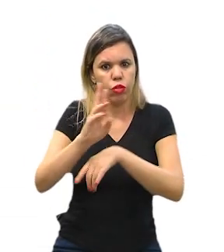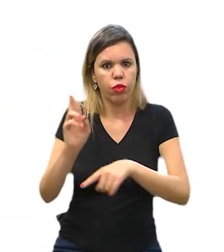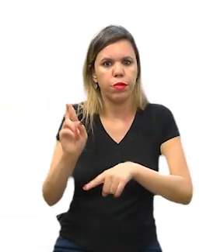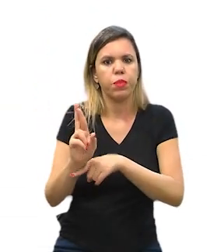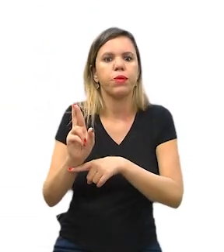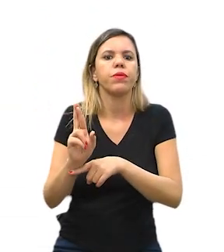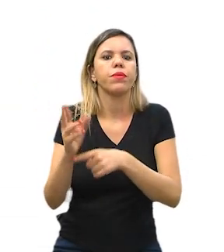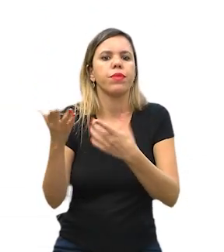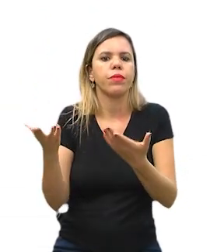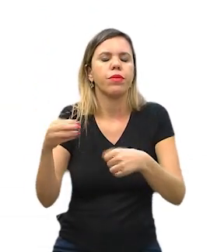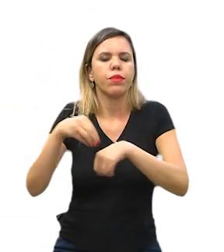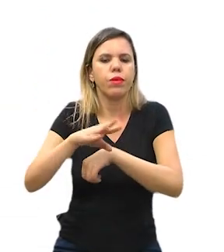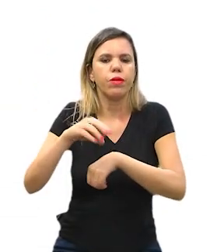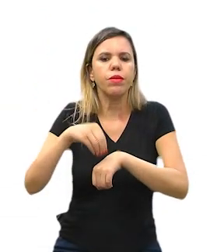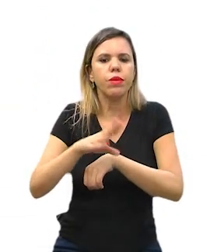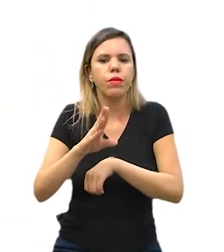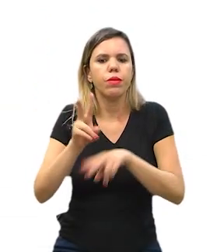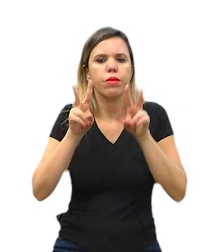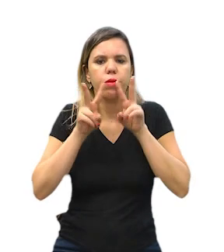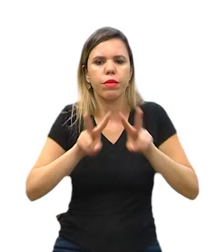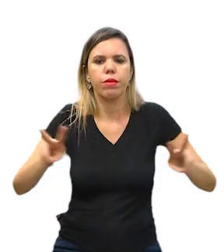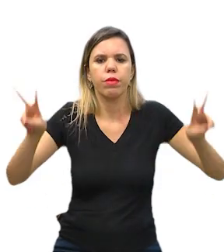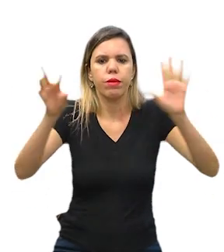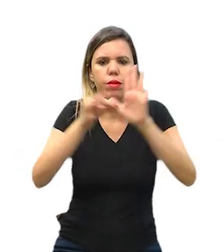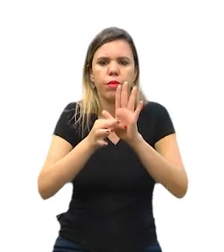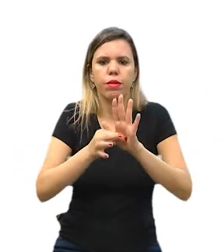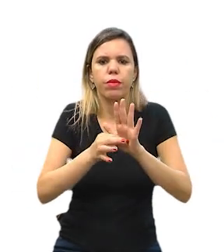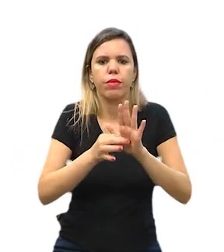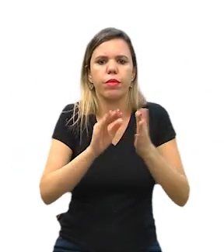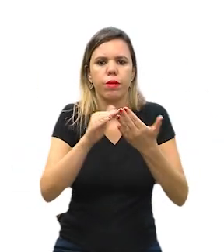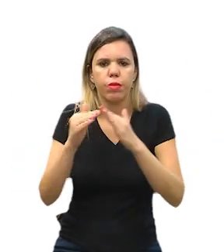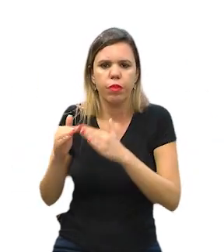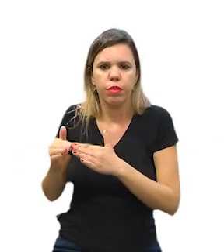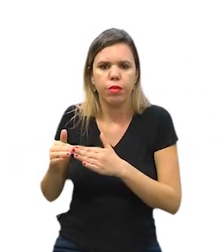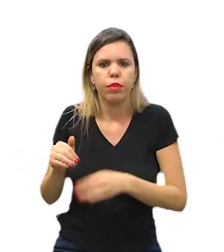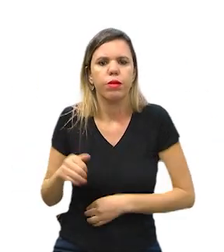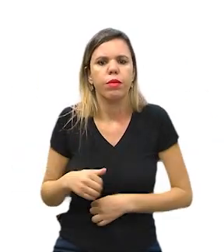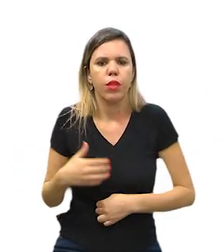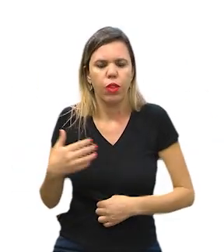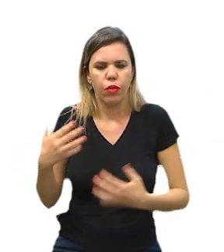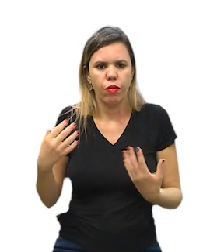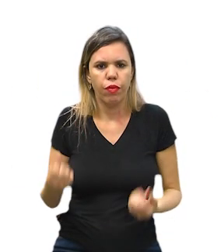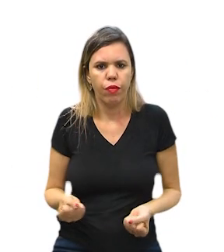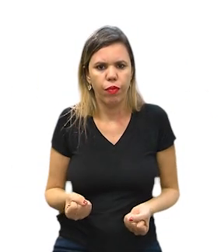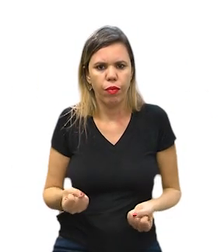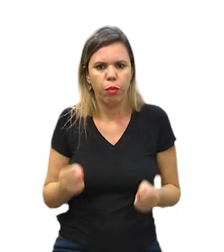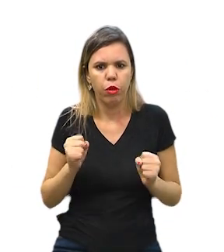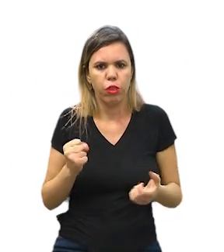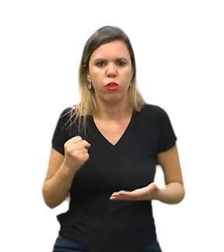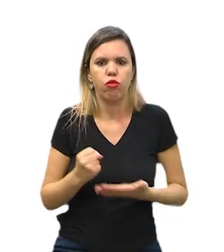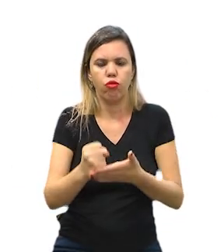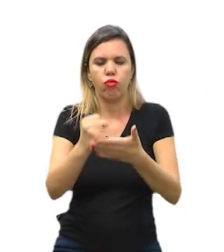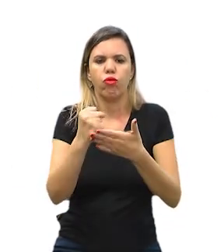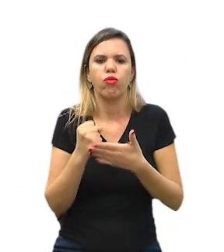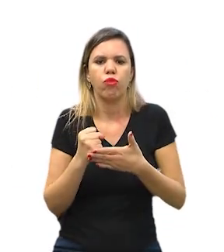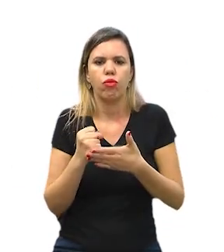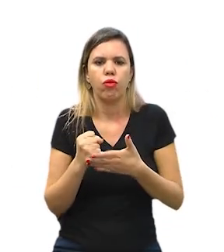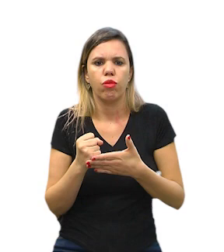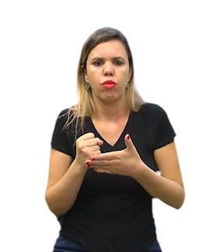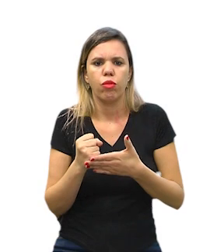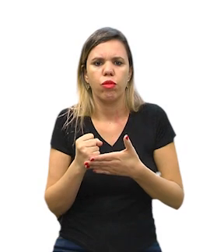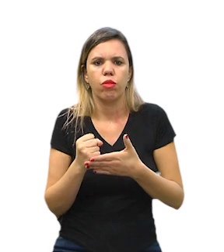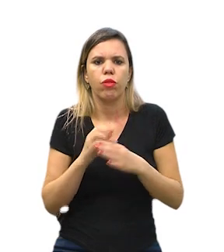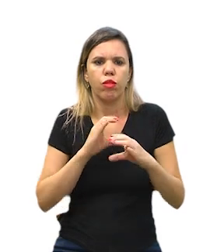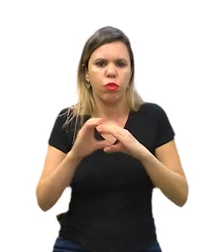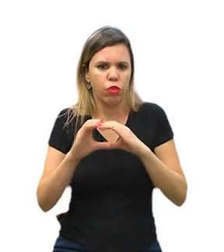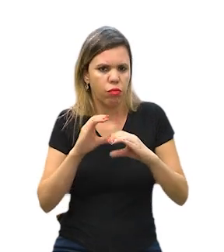essa referência, para dar essa visão mesmo para a quebrada, vamos fazer, vamos lá. Se a gente puder ajudar, a gente ajuda, se a gente